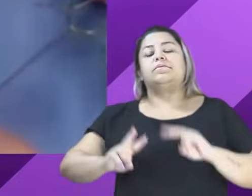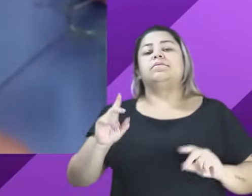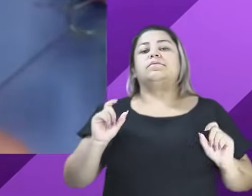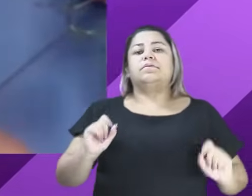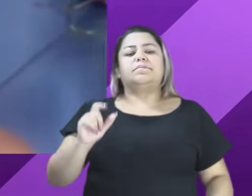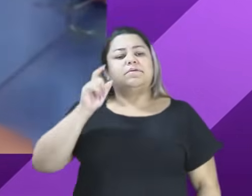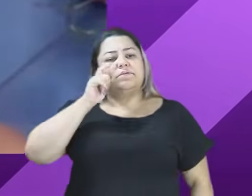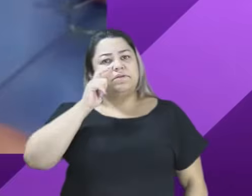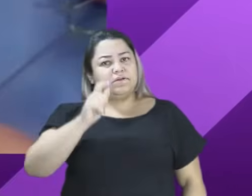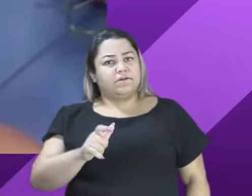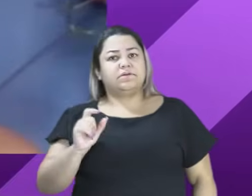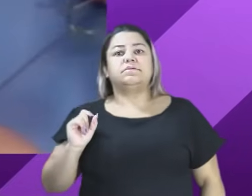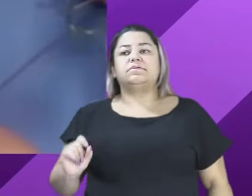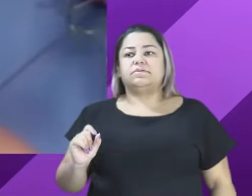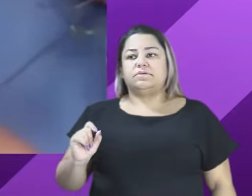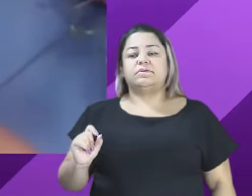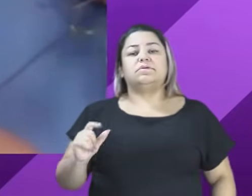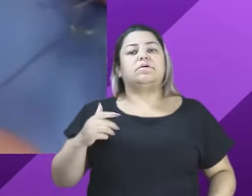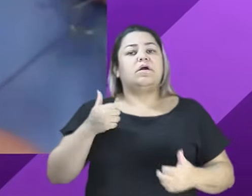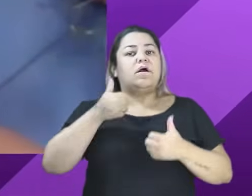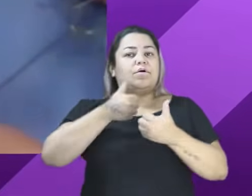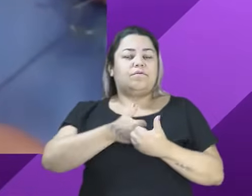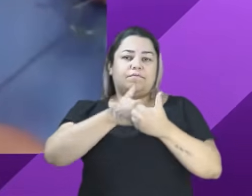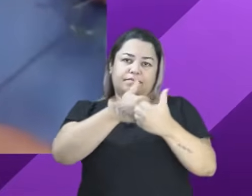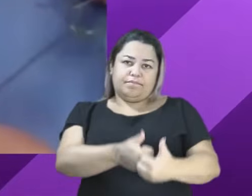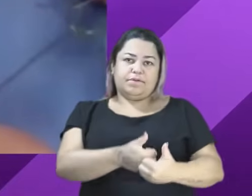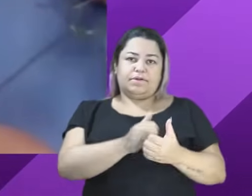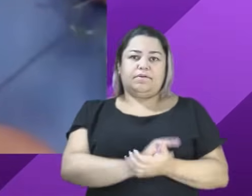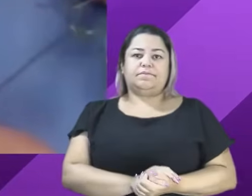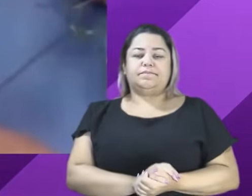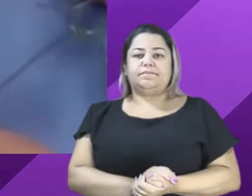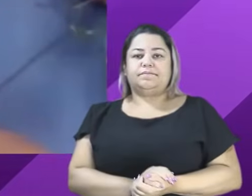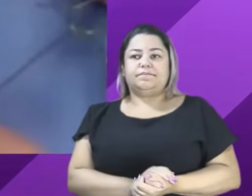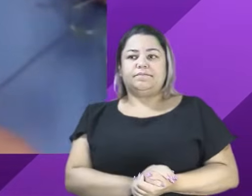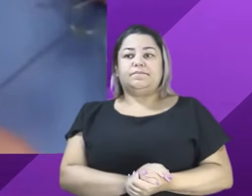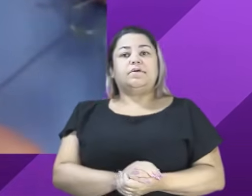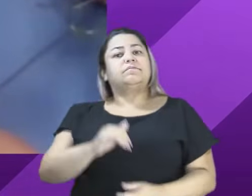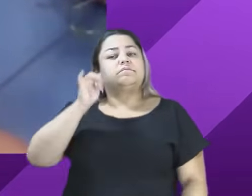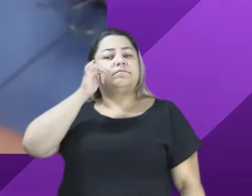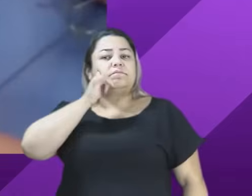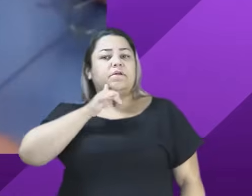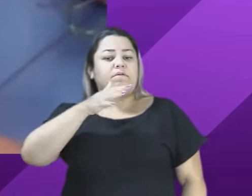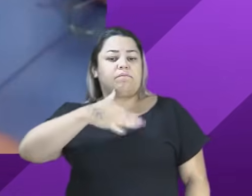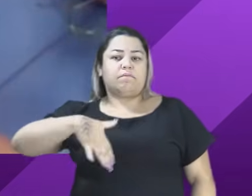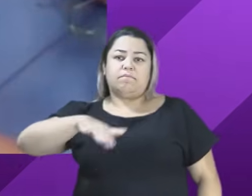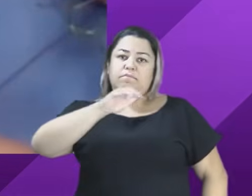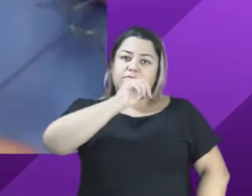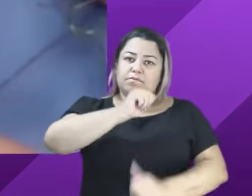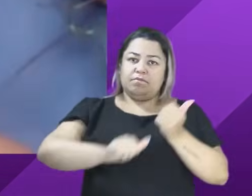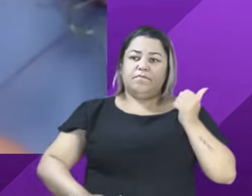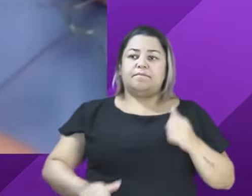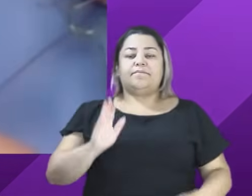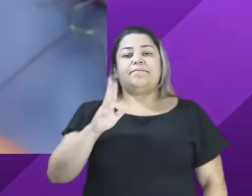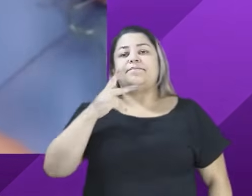um interesse, né, de acompanhar a versão feminina, né, dos esportes, como a gente falou